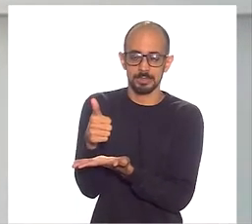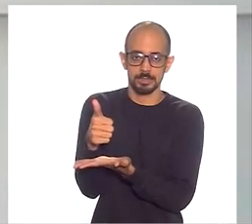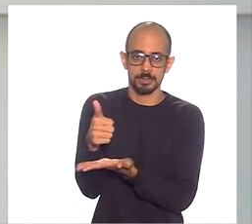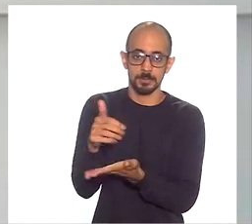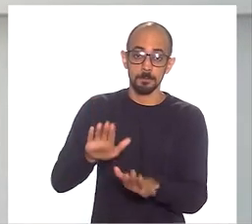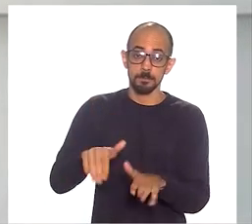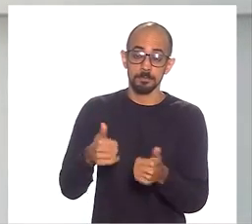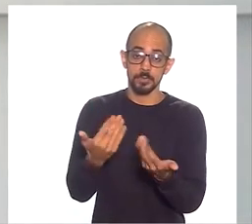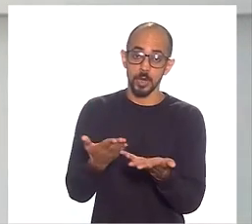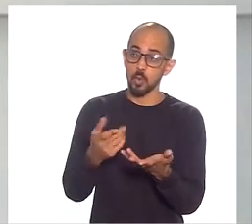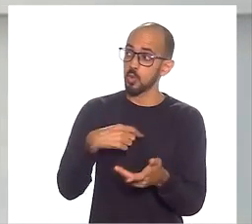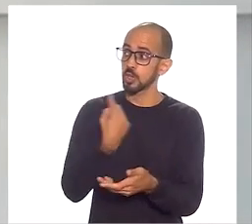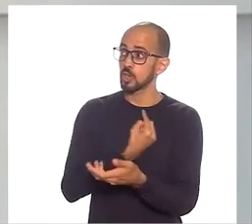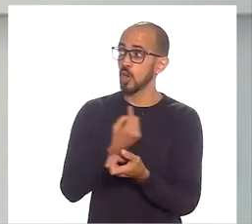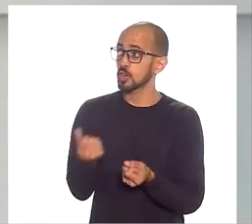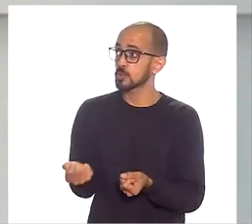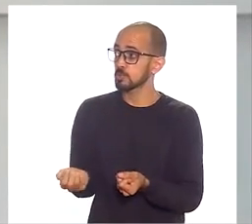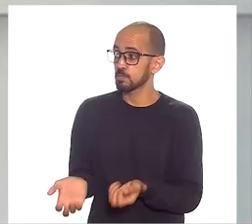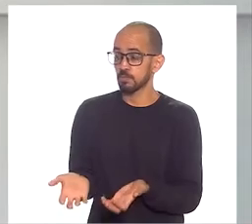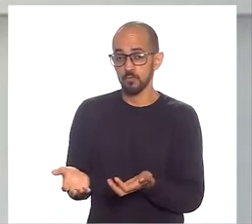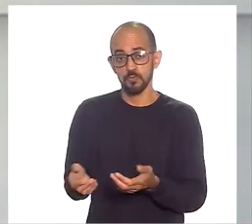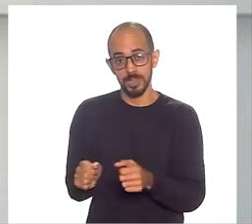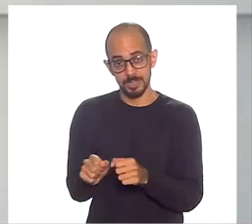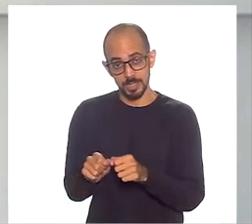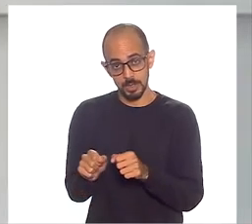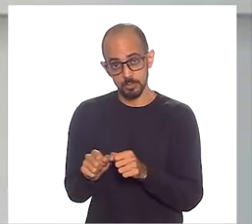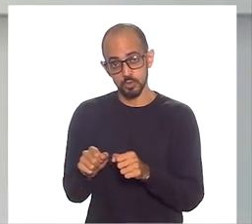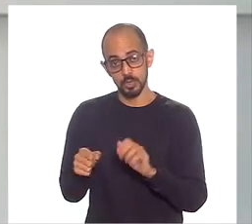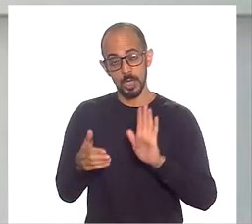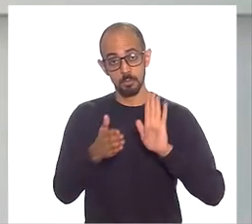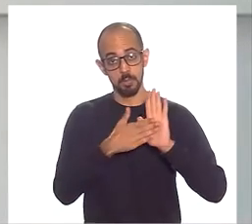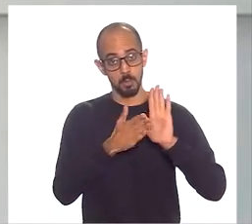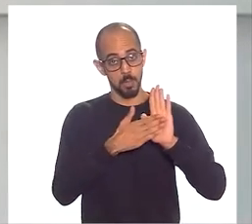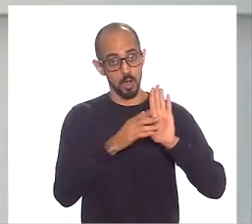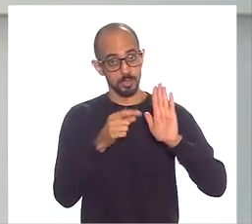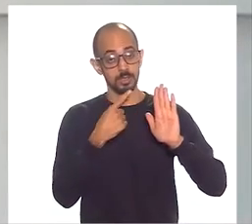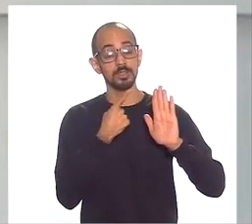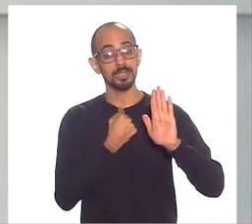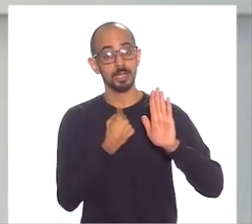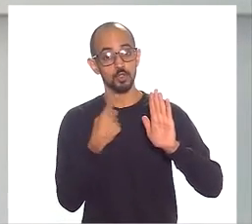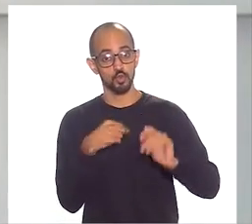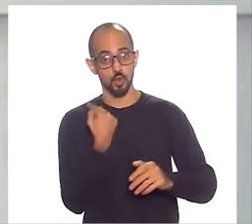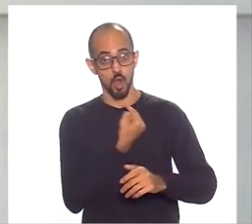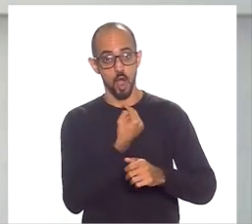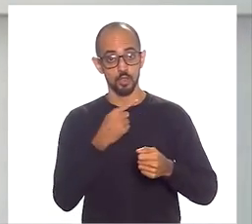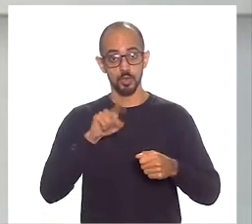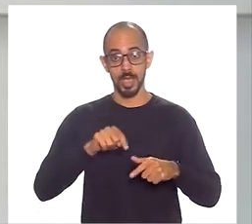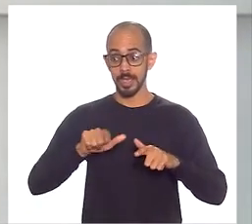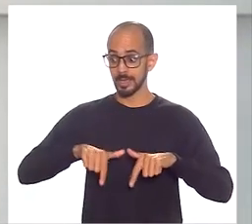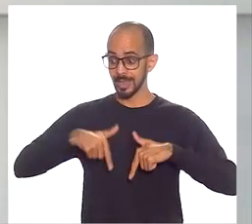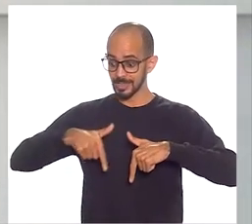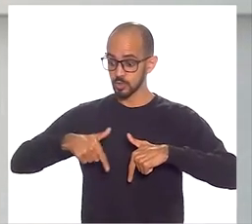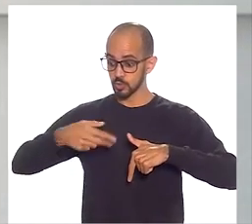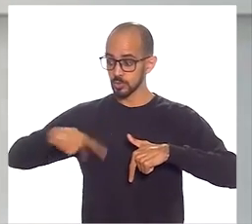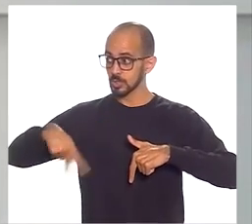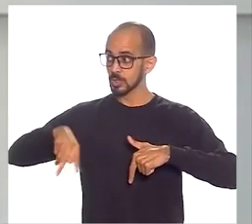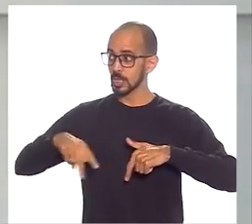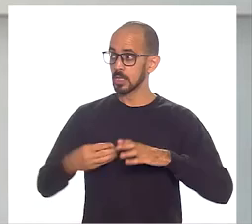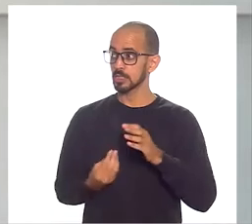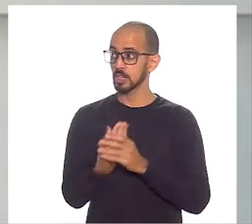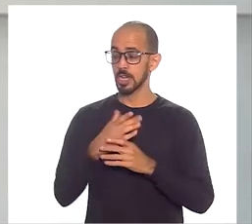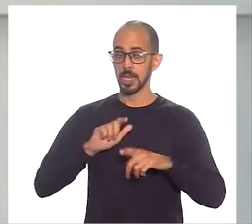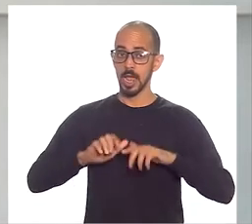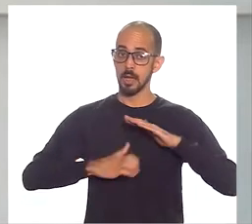que o que a gente promove, e é o nosso grande propósito e desejo, que é que esse jovem saia com a atitude